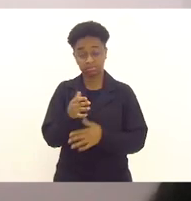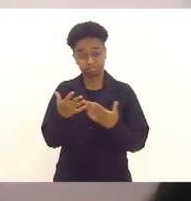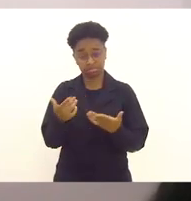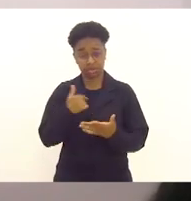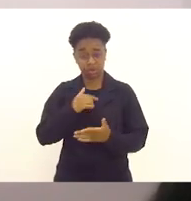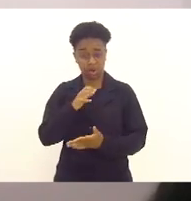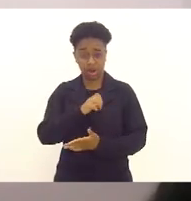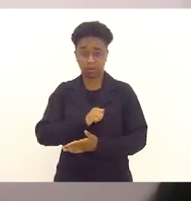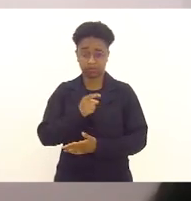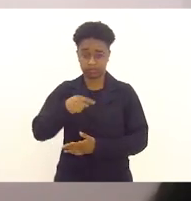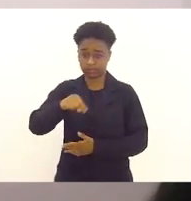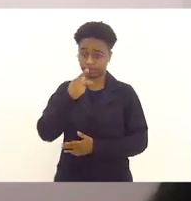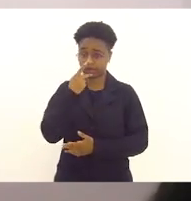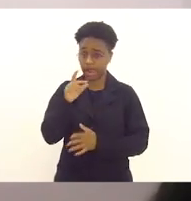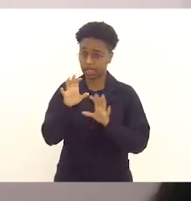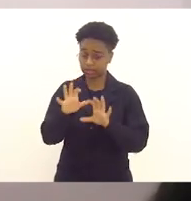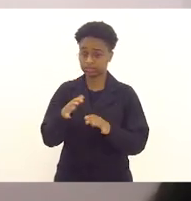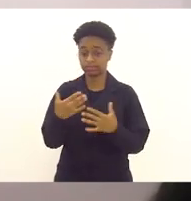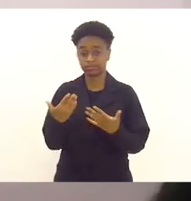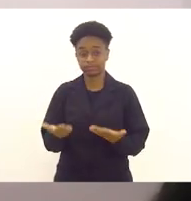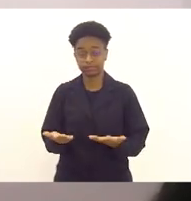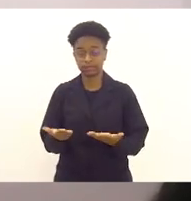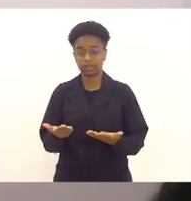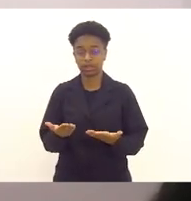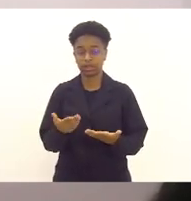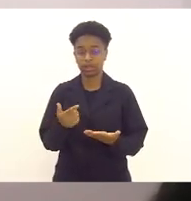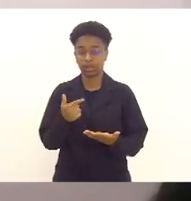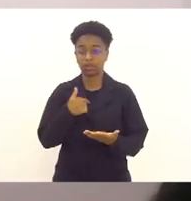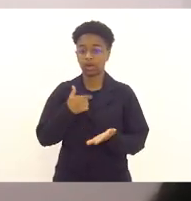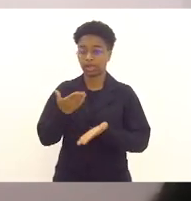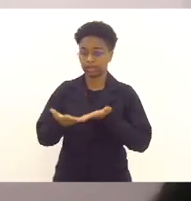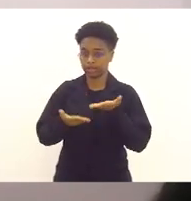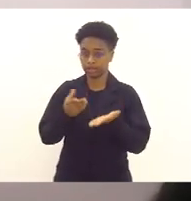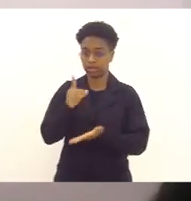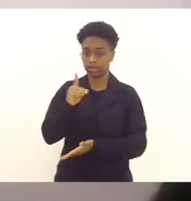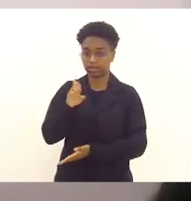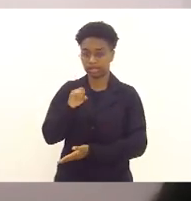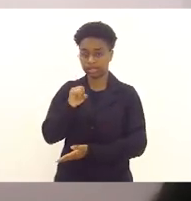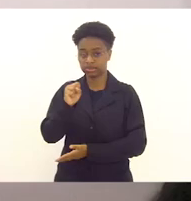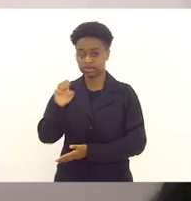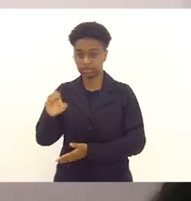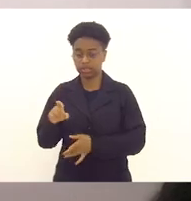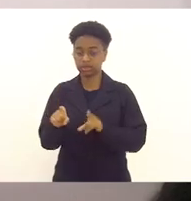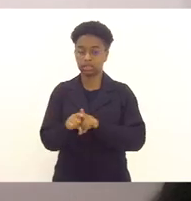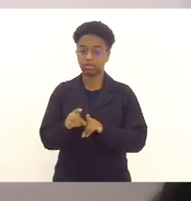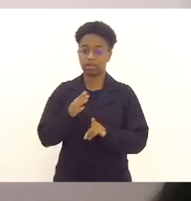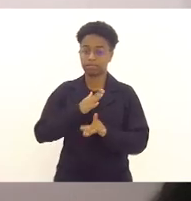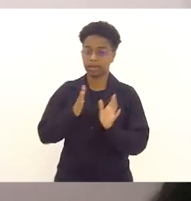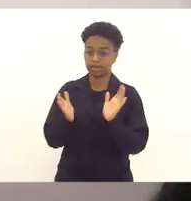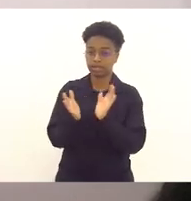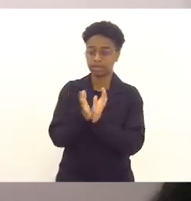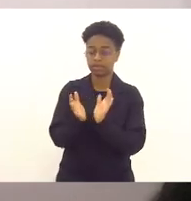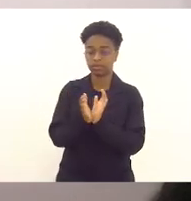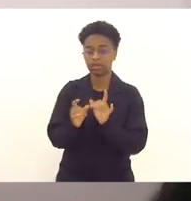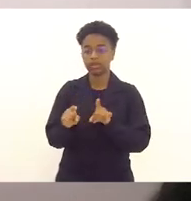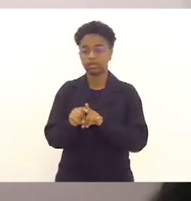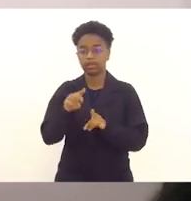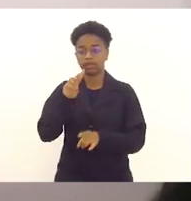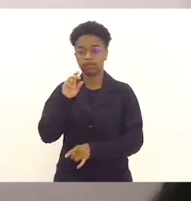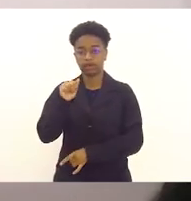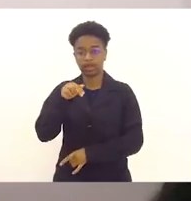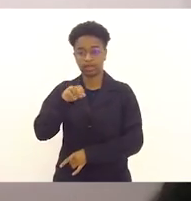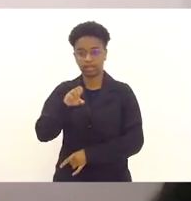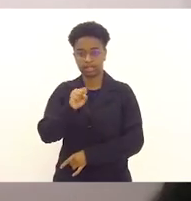adoro isso então eu atendi a Deise eu atendia a minha equipe atendi a Vanessa